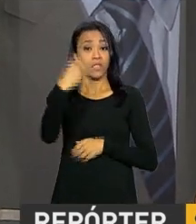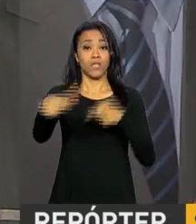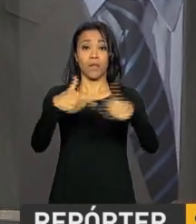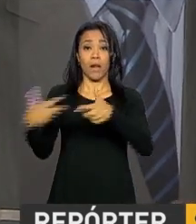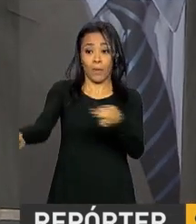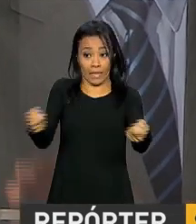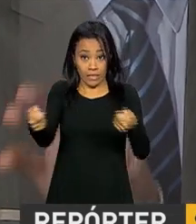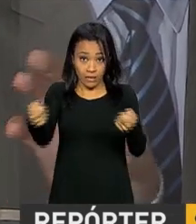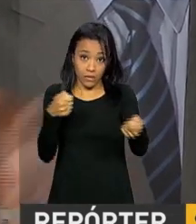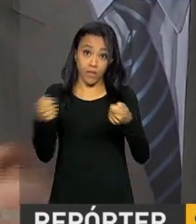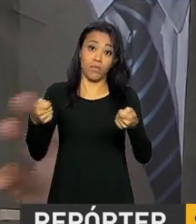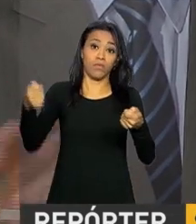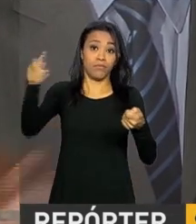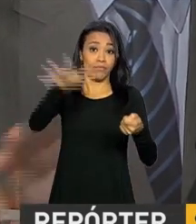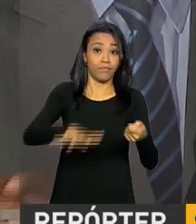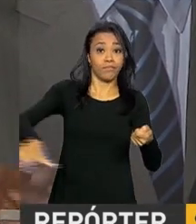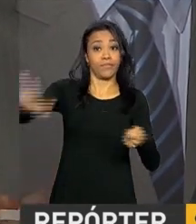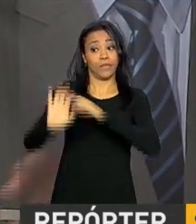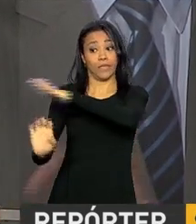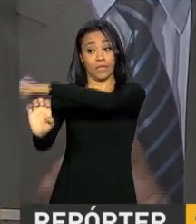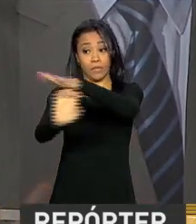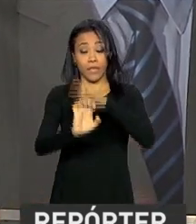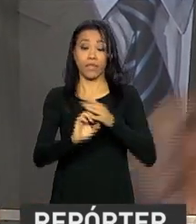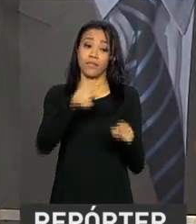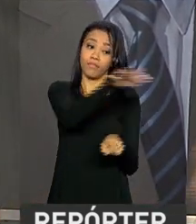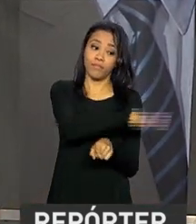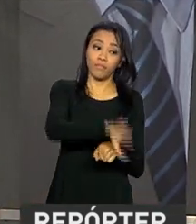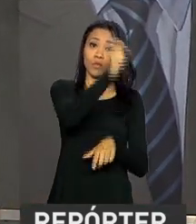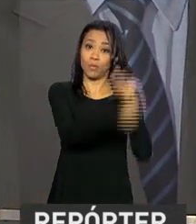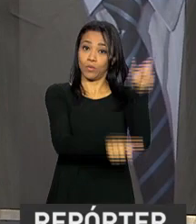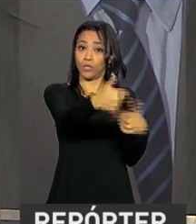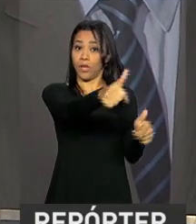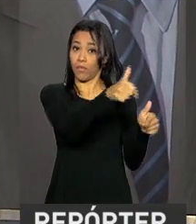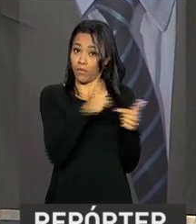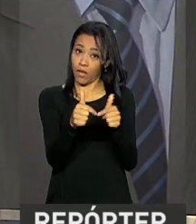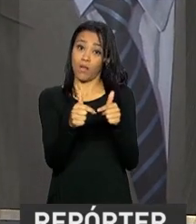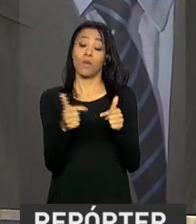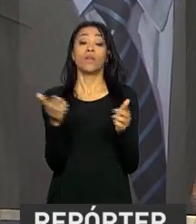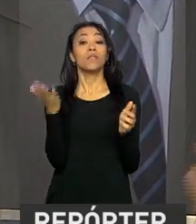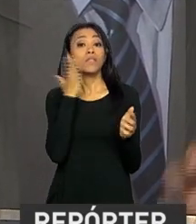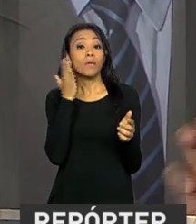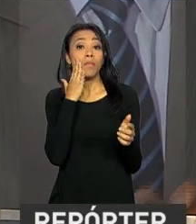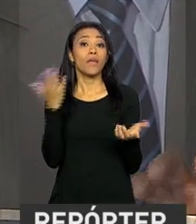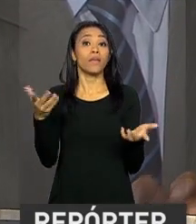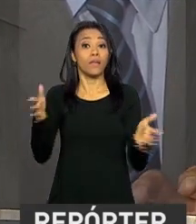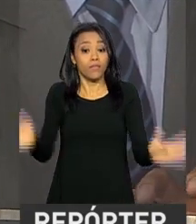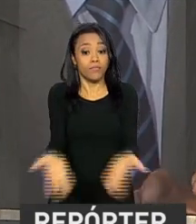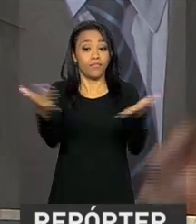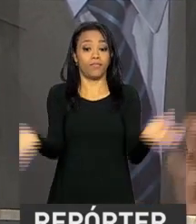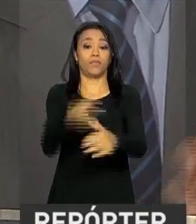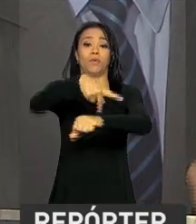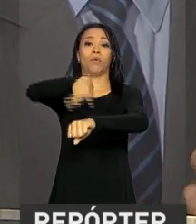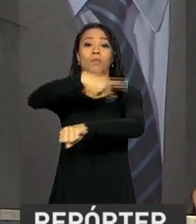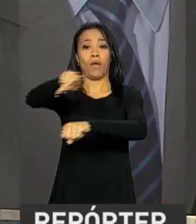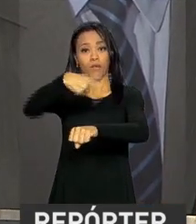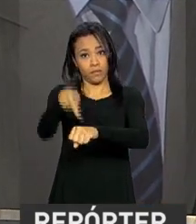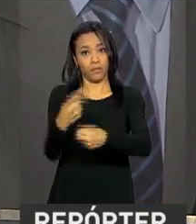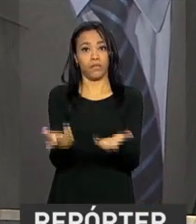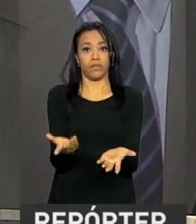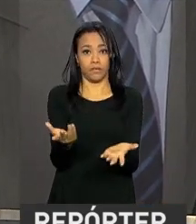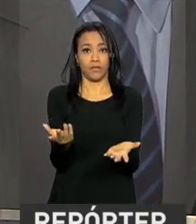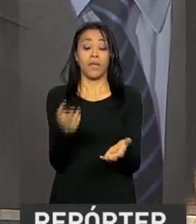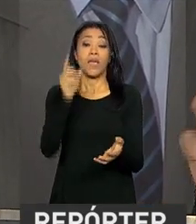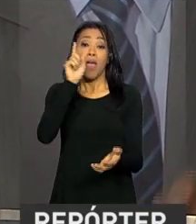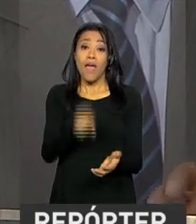lado laboral, do lado empresarial, mas também a competitividade do país no comércio exterior. O sistema portuário